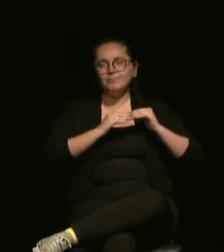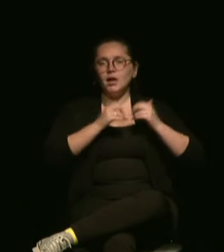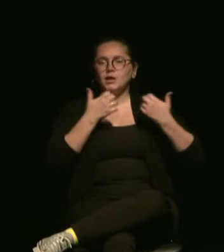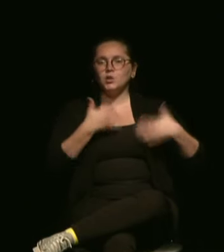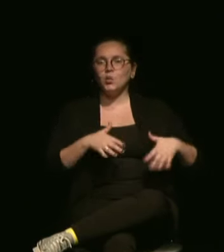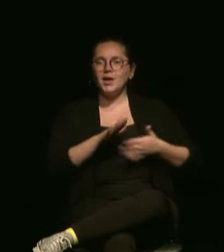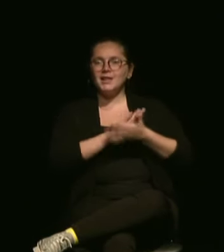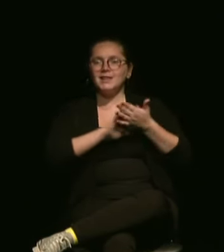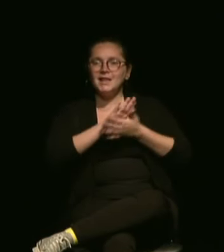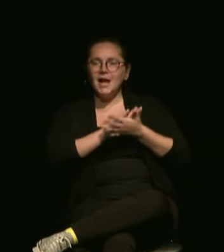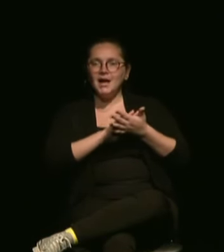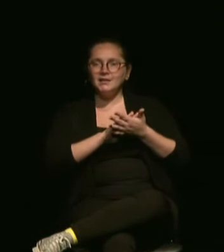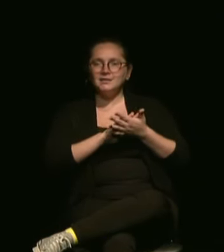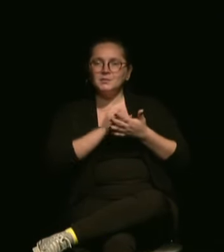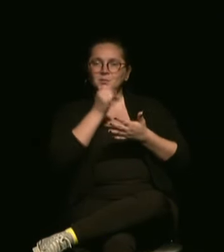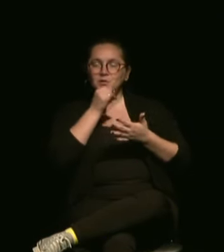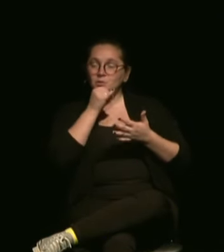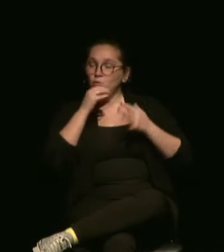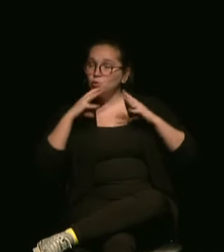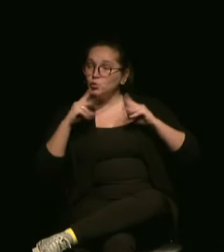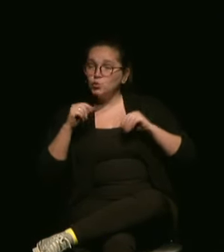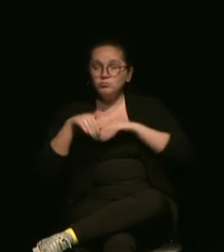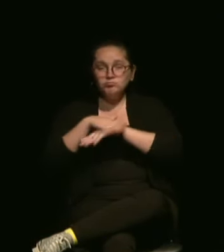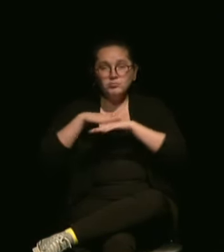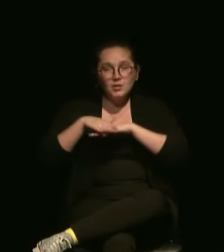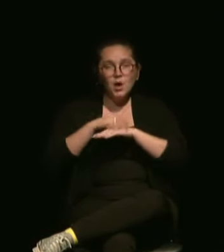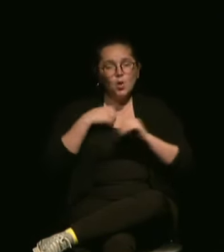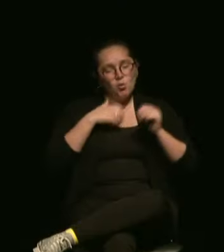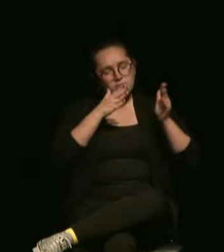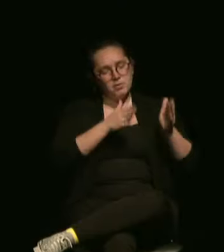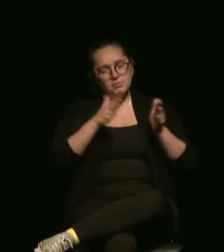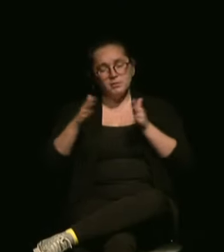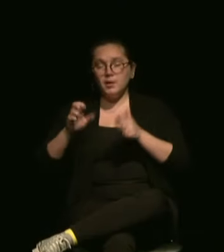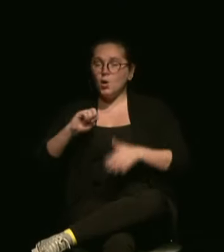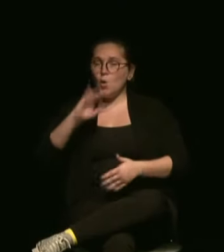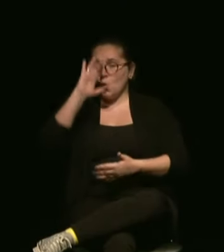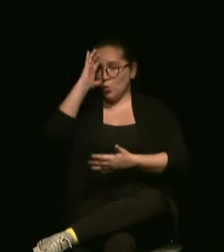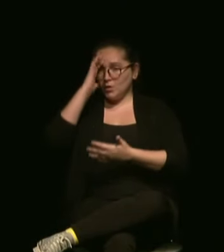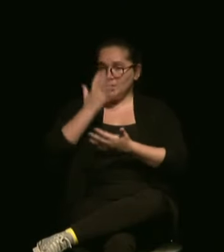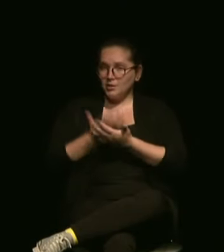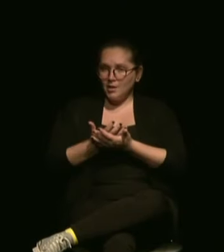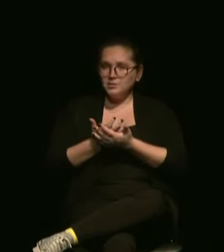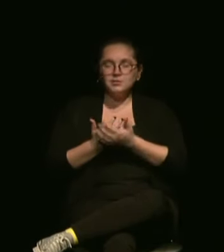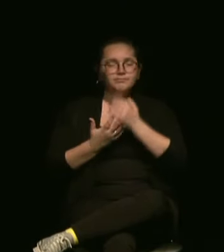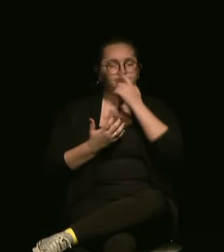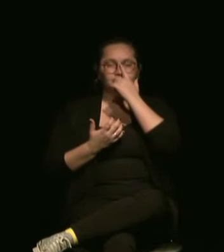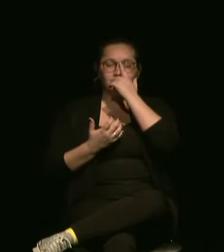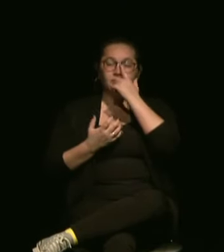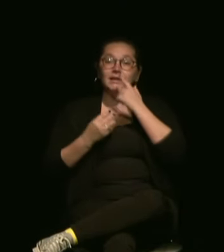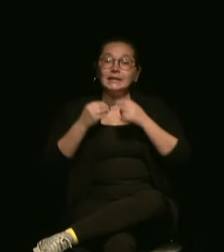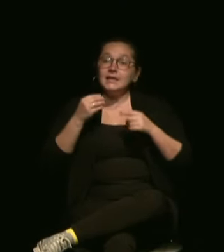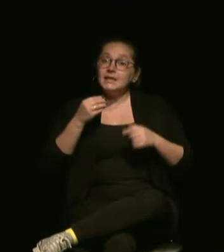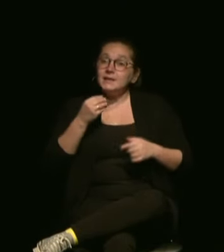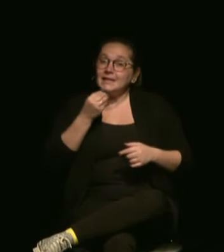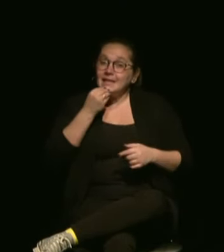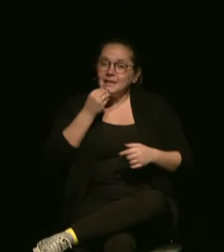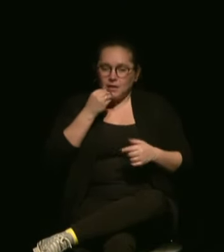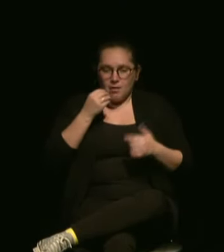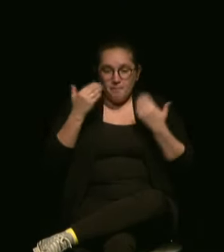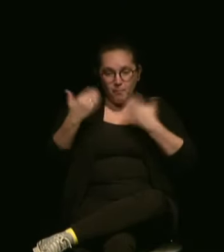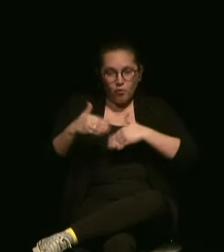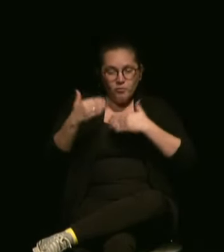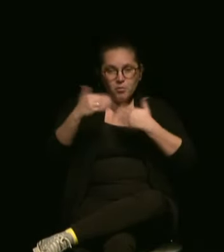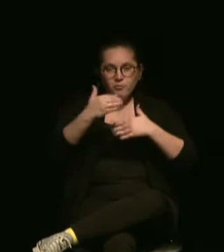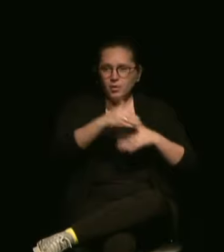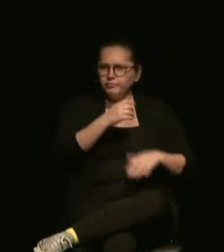sumários, generalizações, sistemas ou teses, e não tenta provar coisa alguma. Ela não